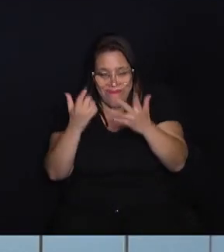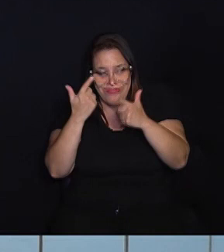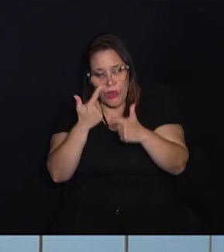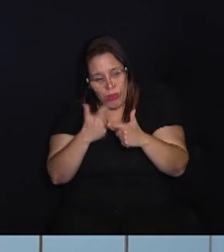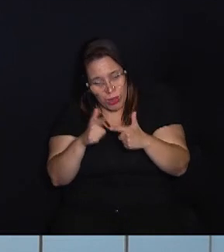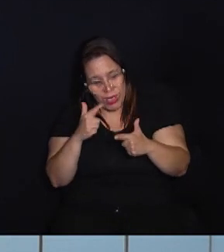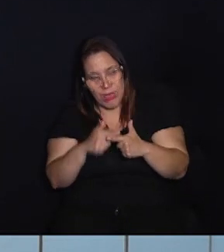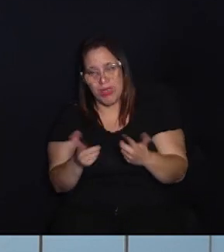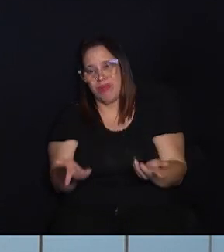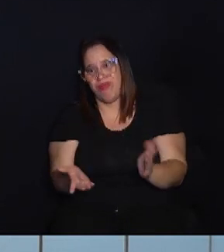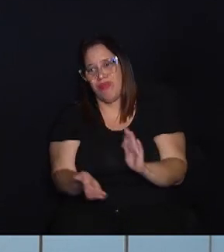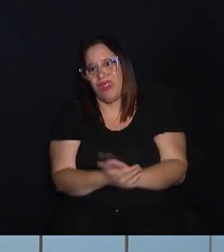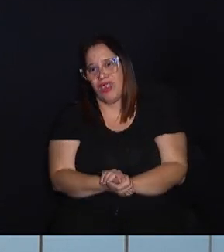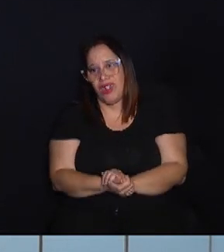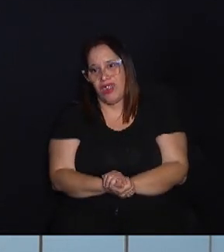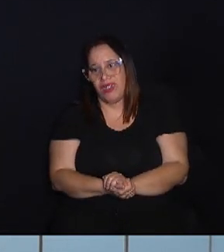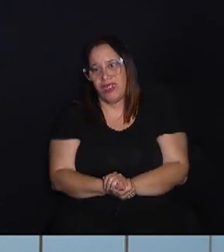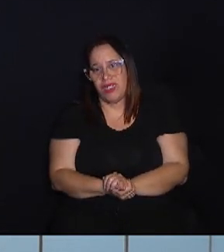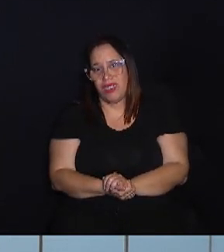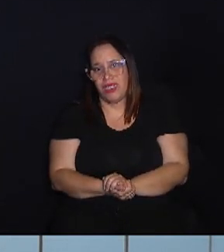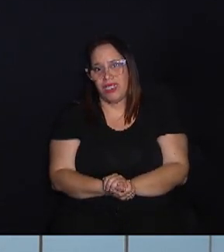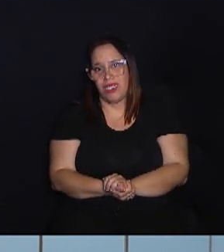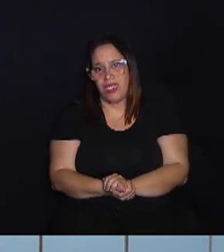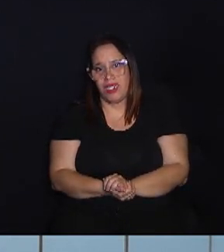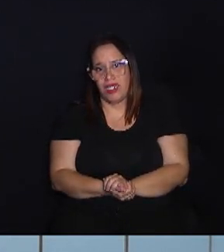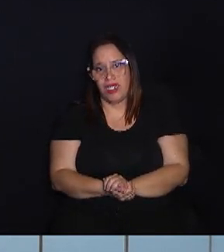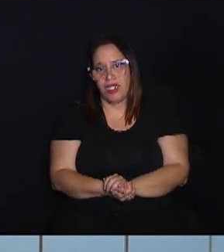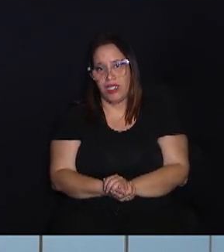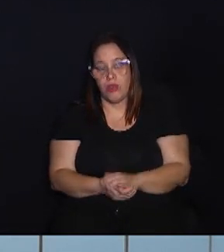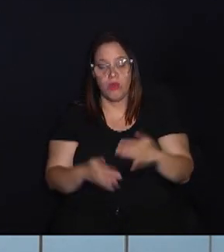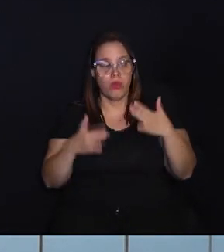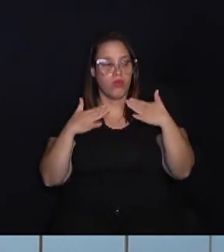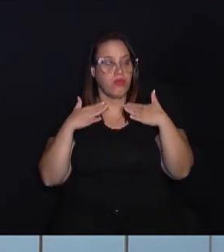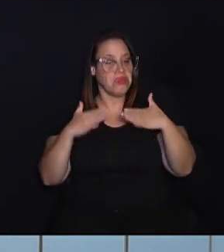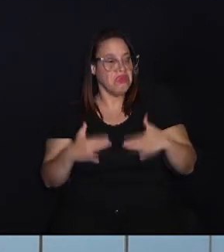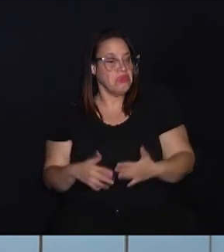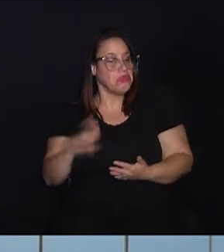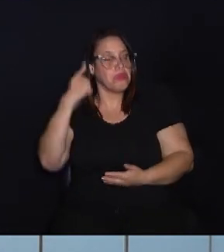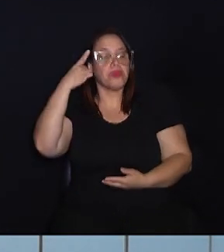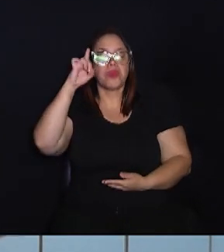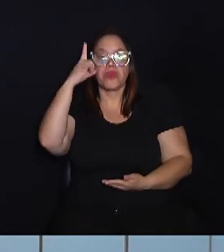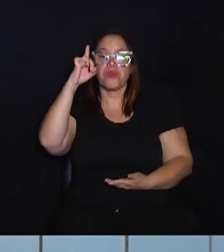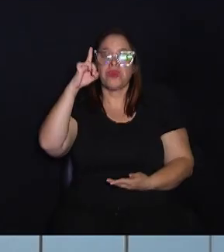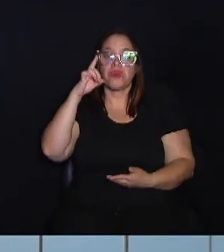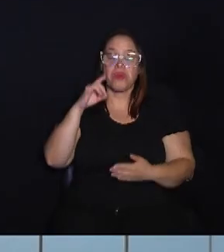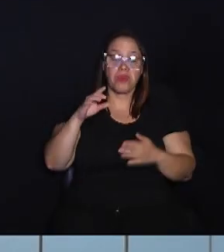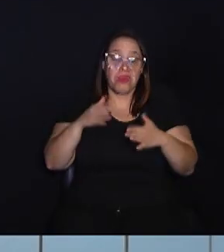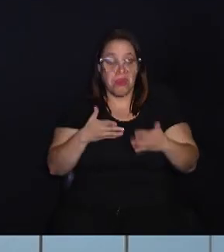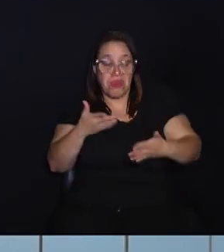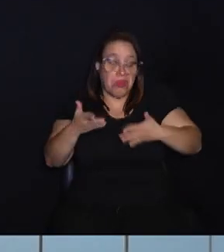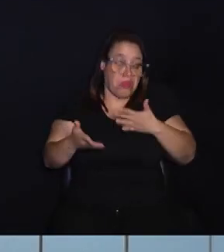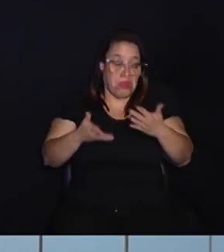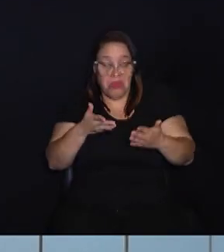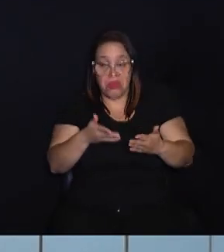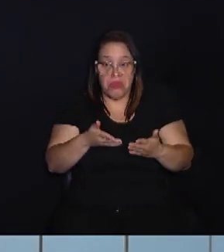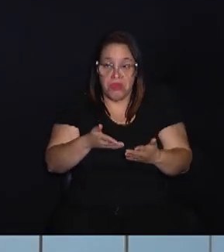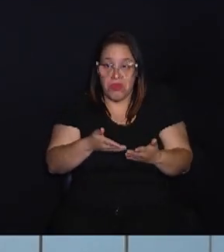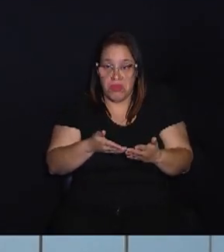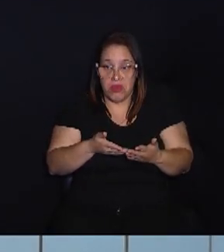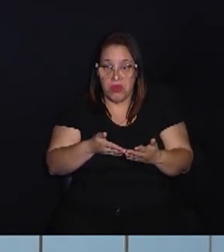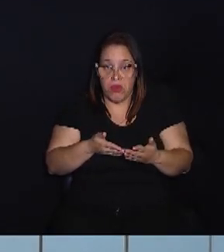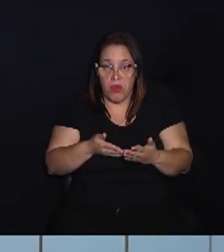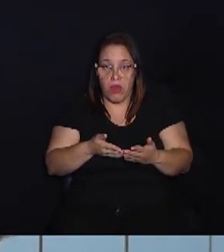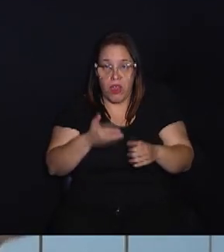né? As pessoas estão incorporando no seu dia a dia, nos seus hábitos,